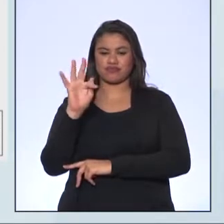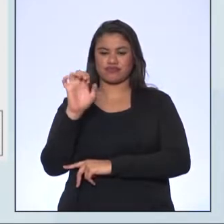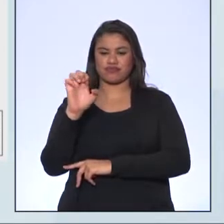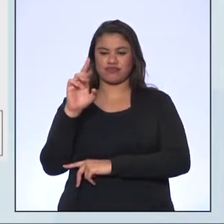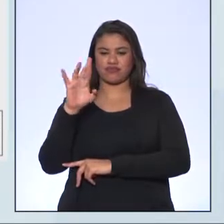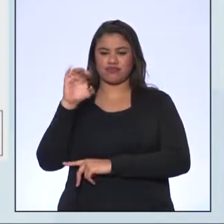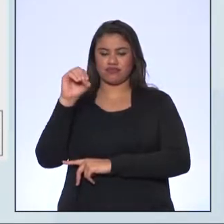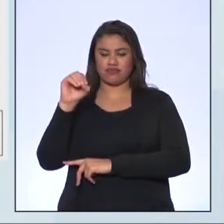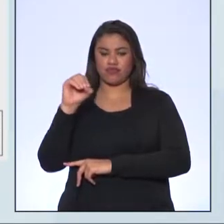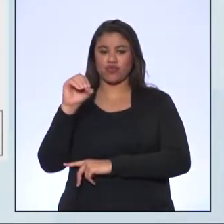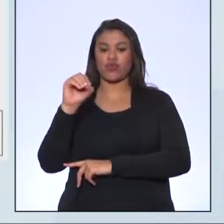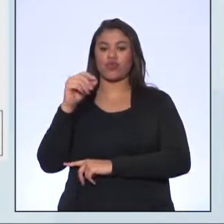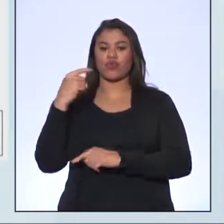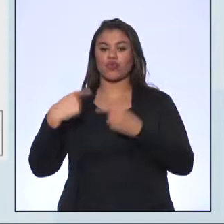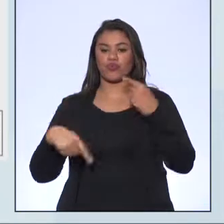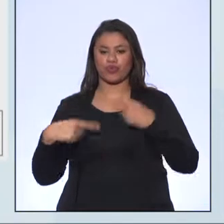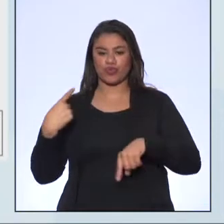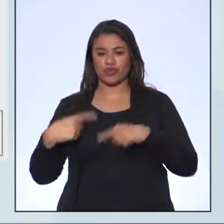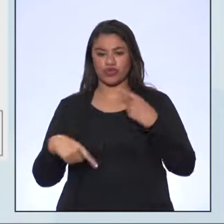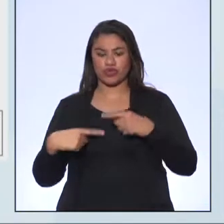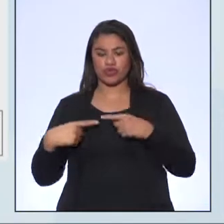político, a gente consegue